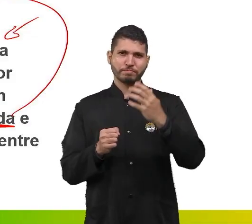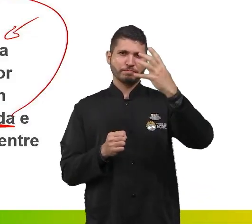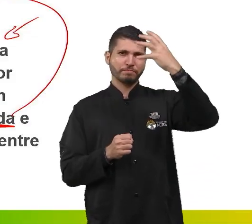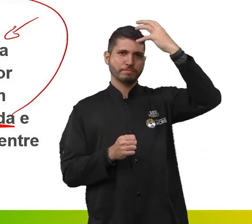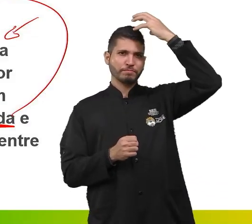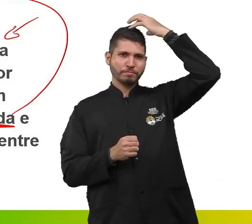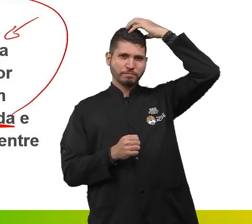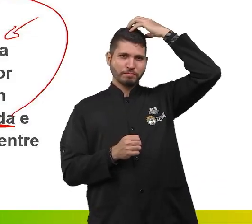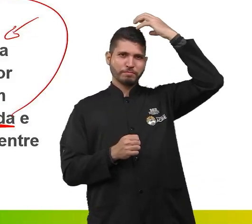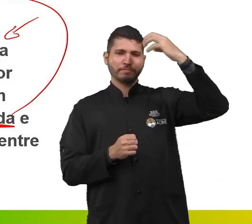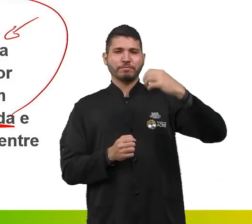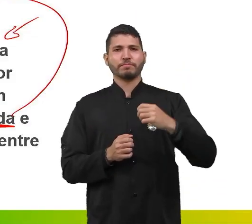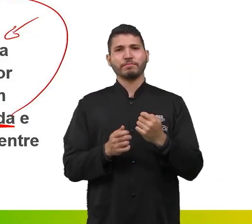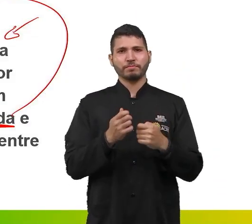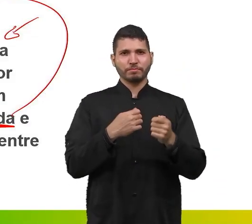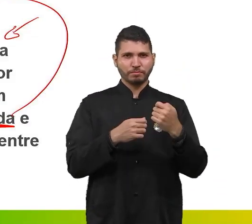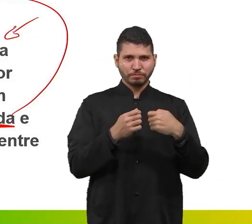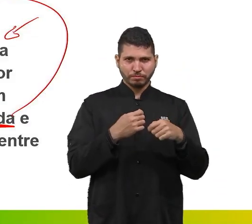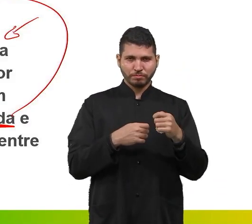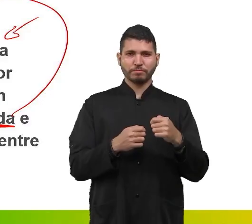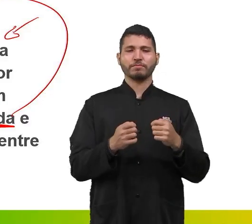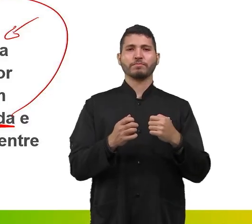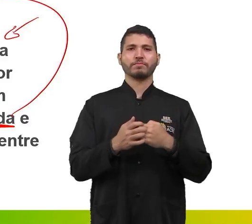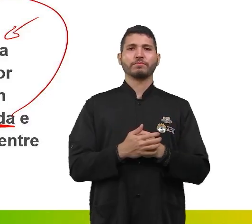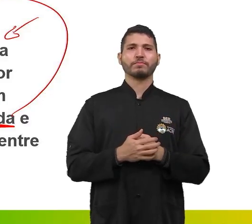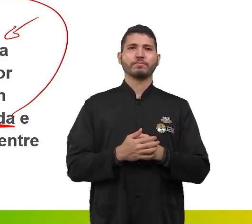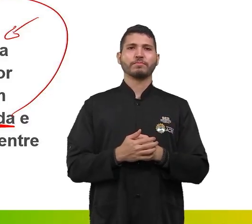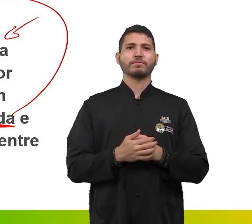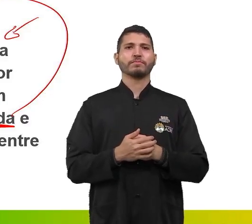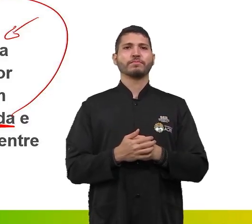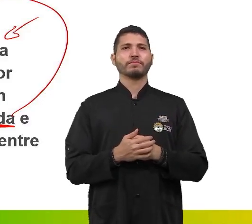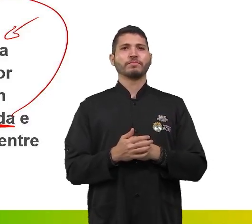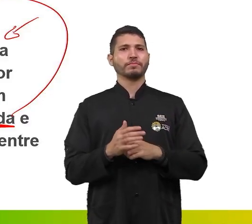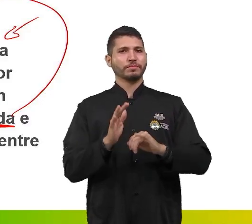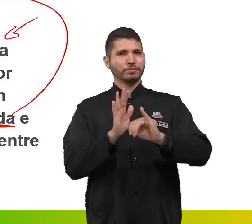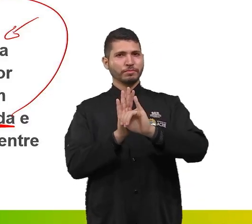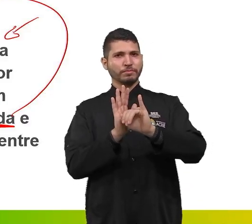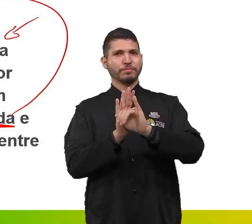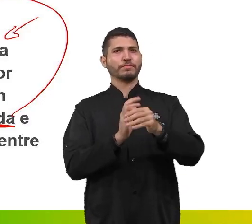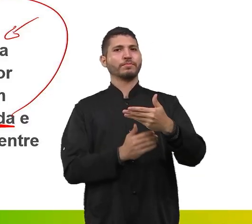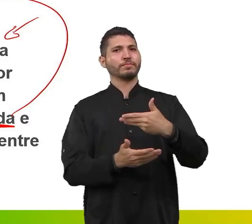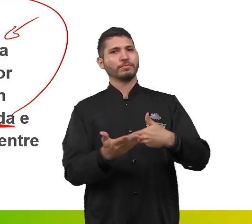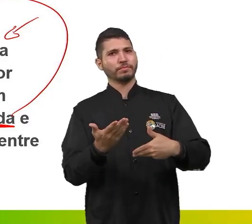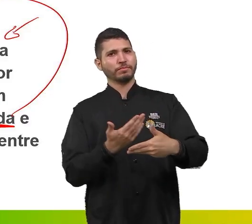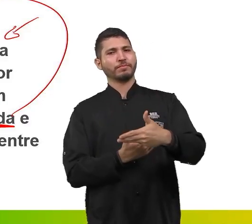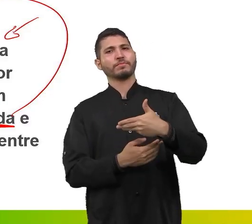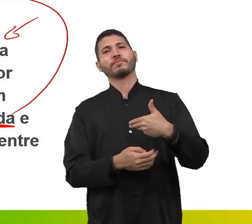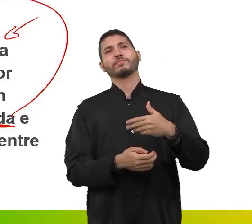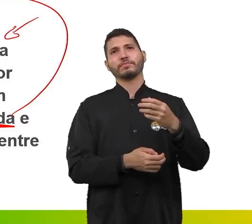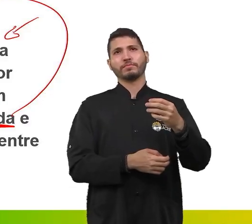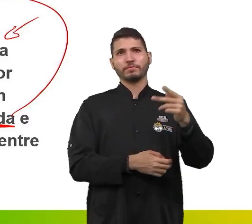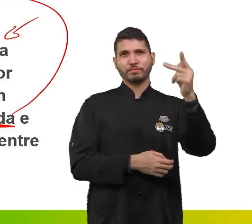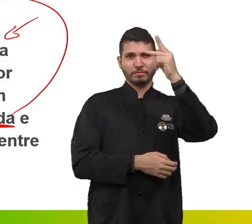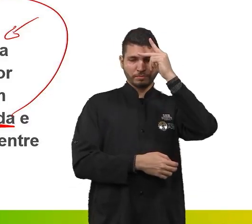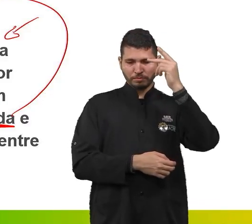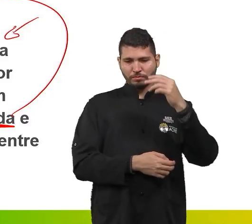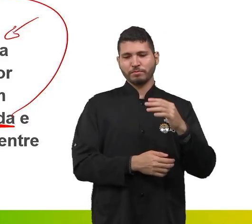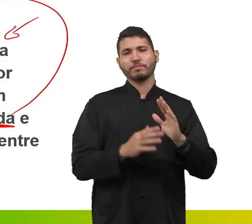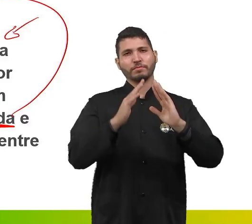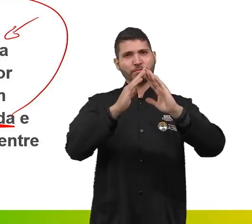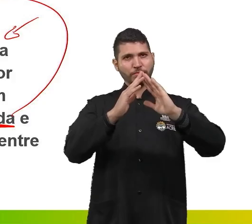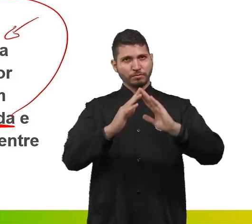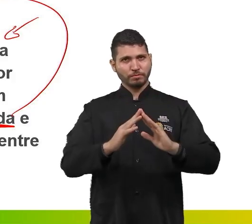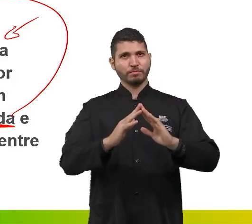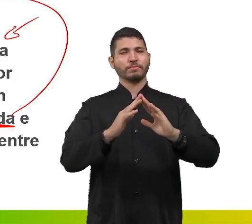administração centralizada e identidade compartilhada entre os seus habitantes. Uma identidade